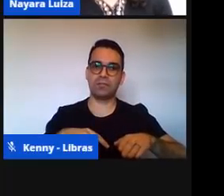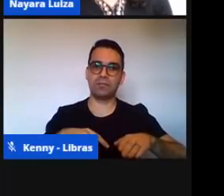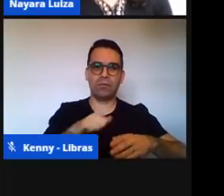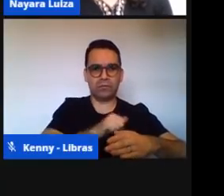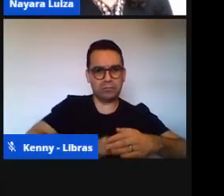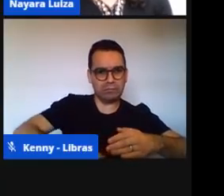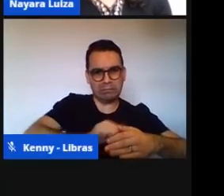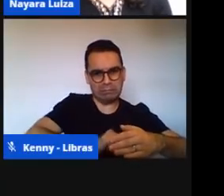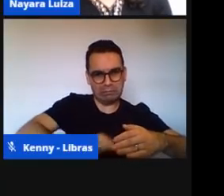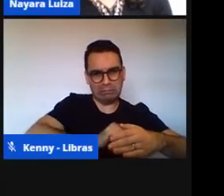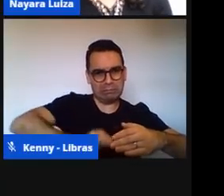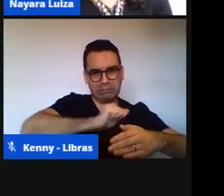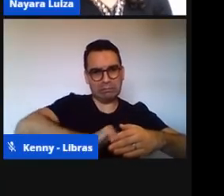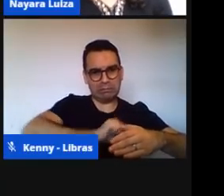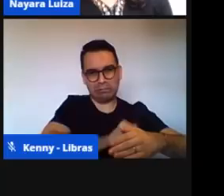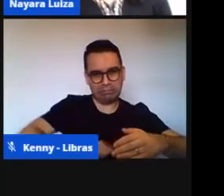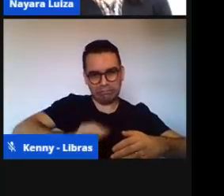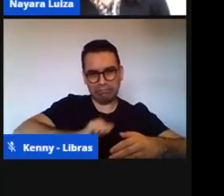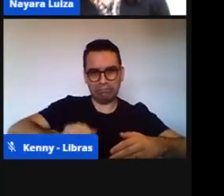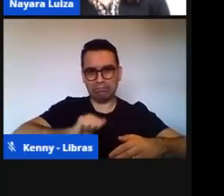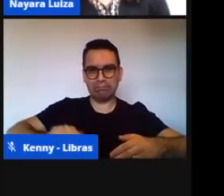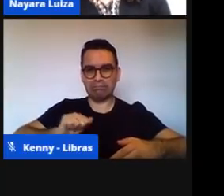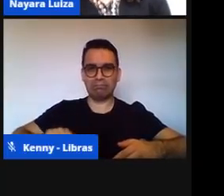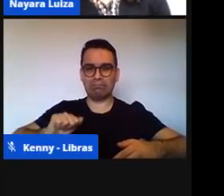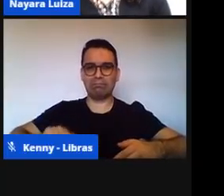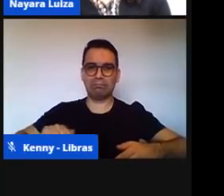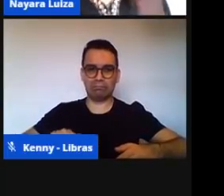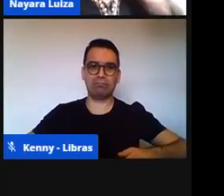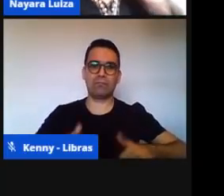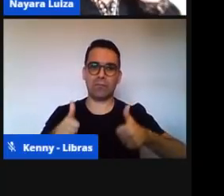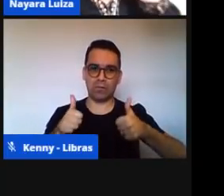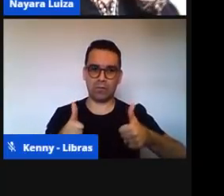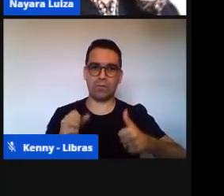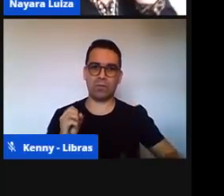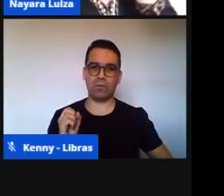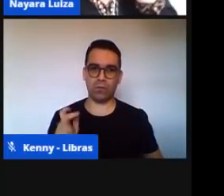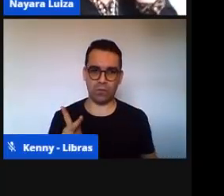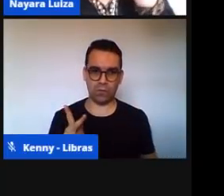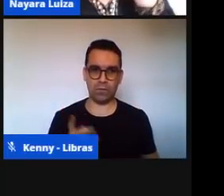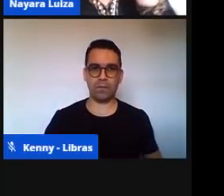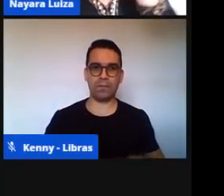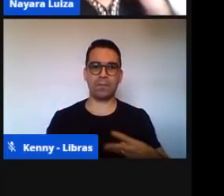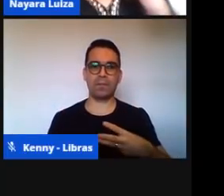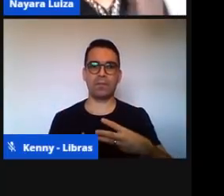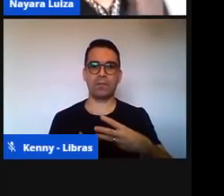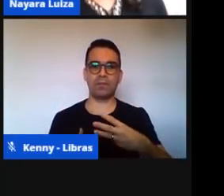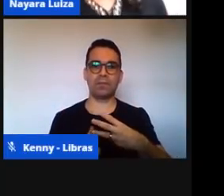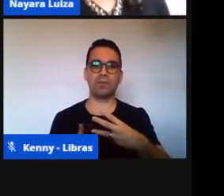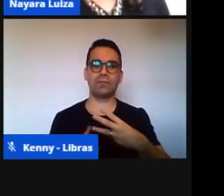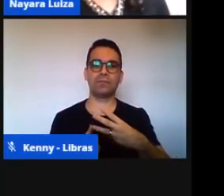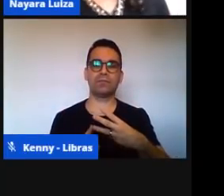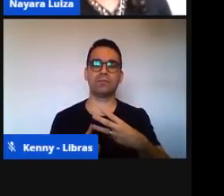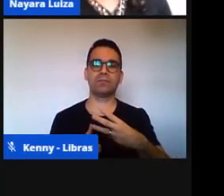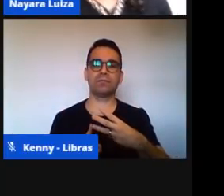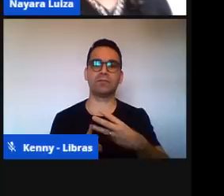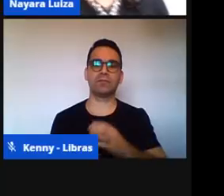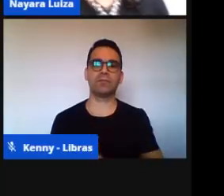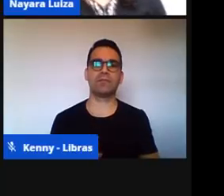limpeza e a desinfecção, nós chegamos à higienização das áreas, dos ambientes, dos produtos.